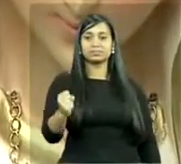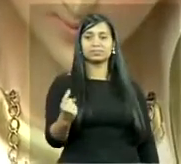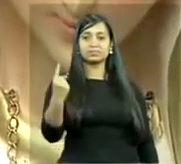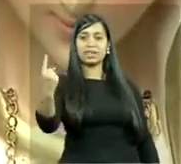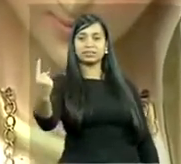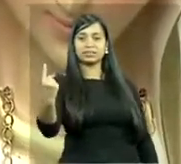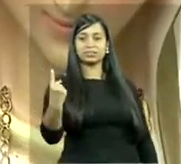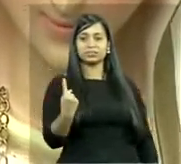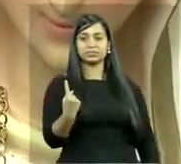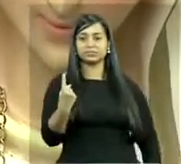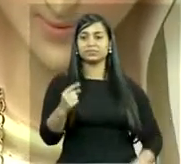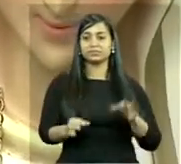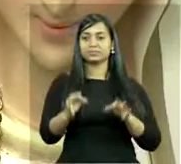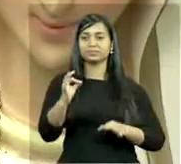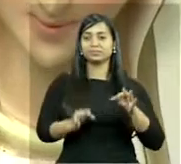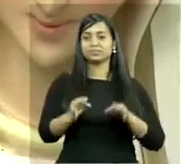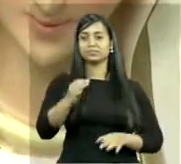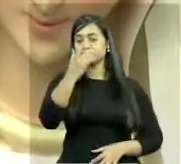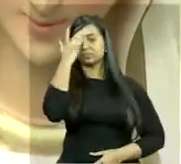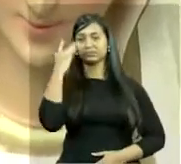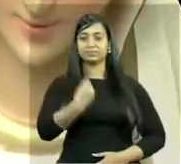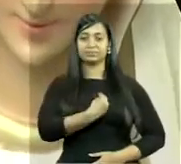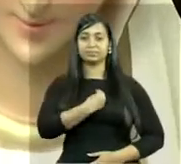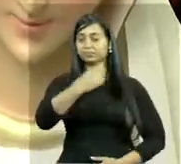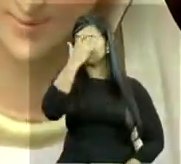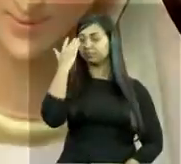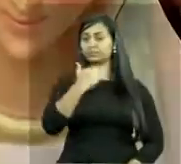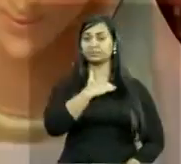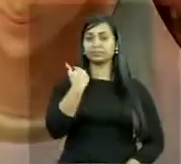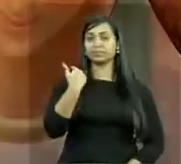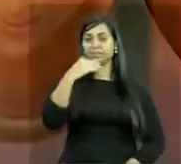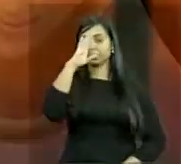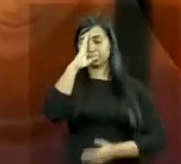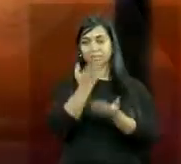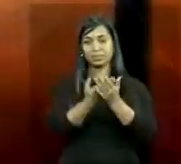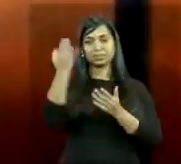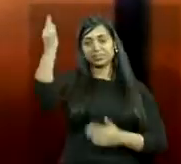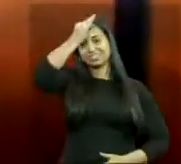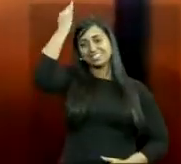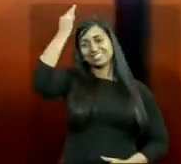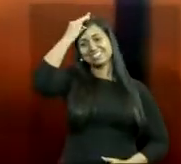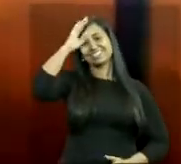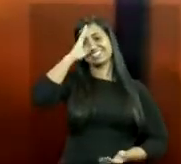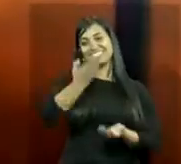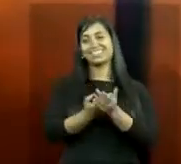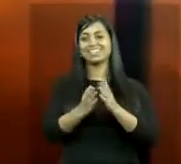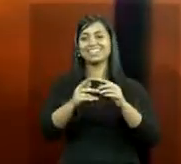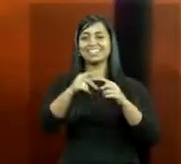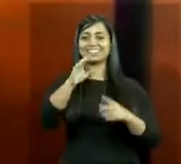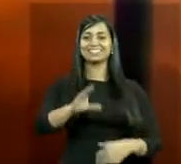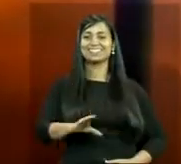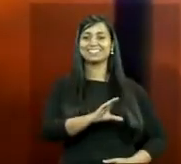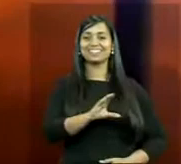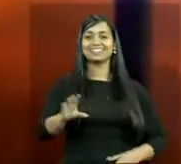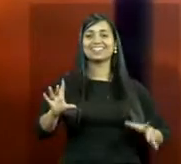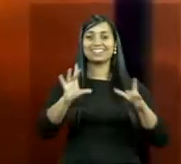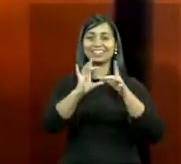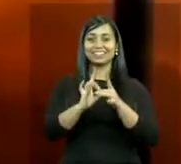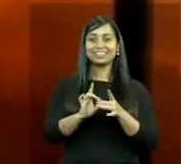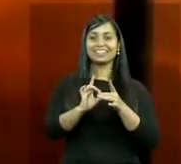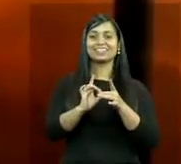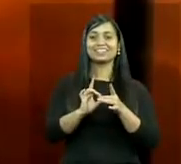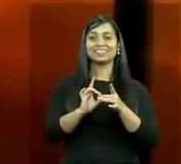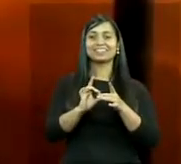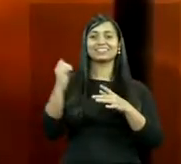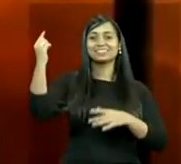Pai Todo-Poderoso, donde há de vir a julgar os vivos e os mortos. Creio no Espírito Santo, na Santa Igreja Católica,